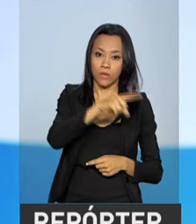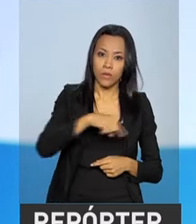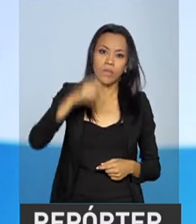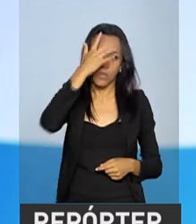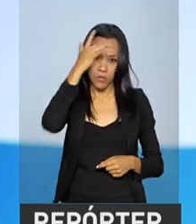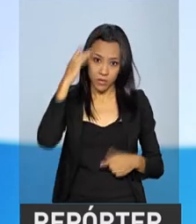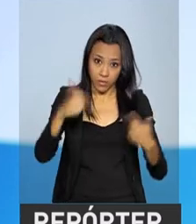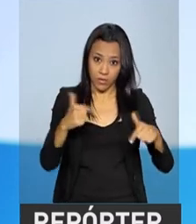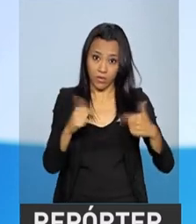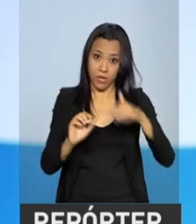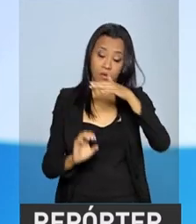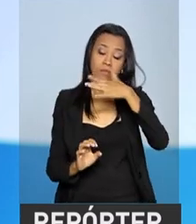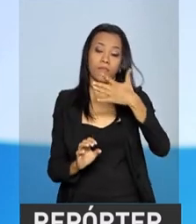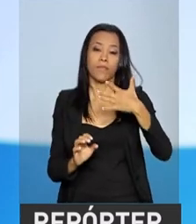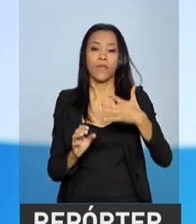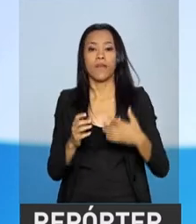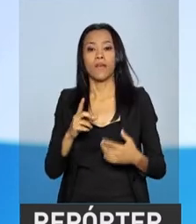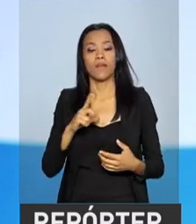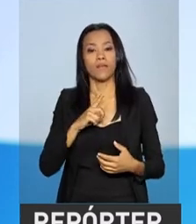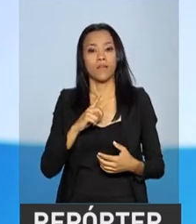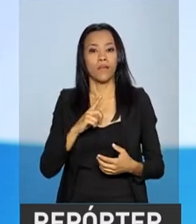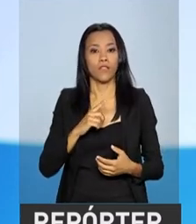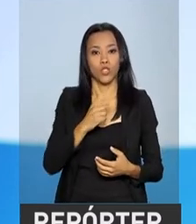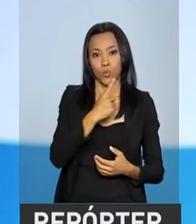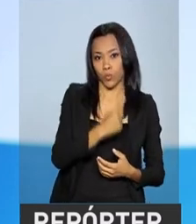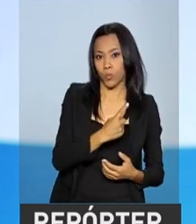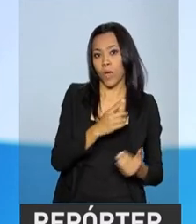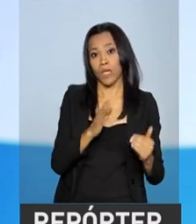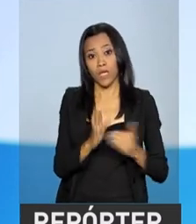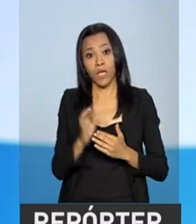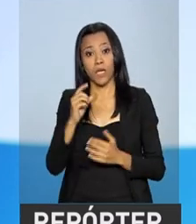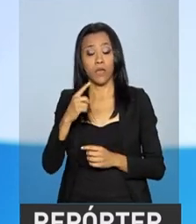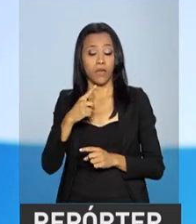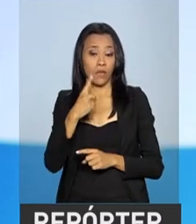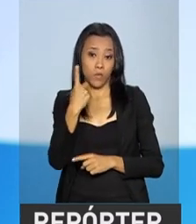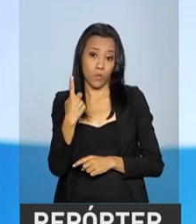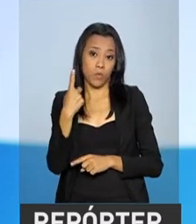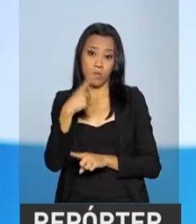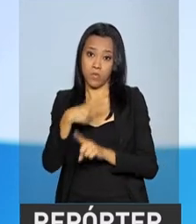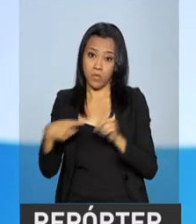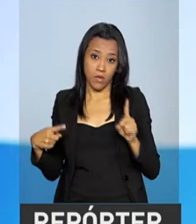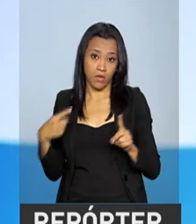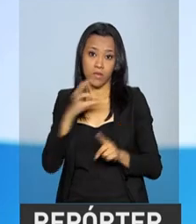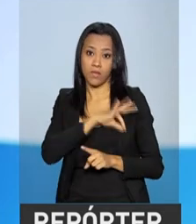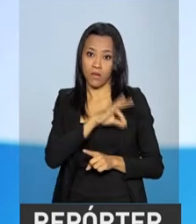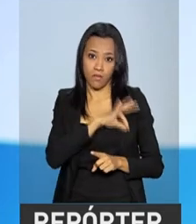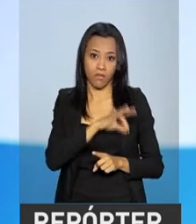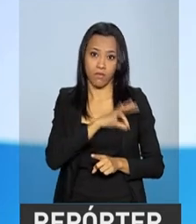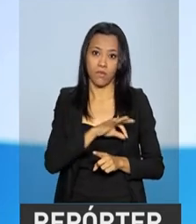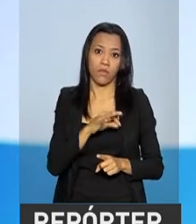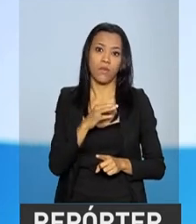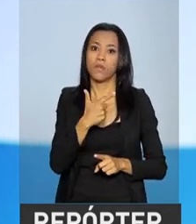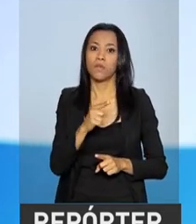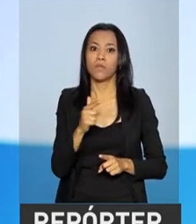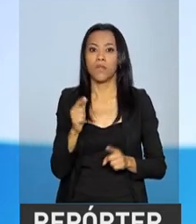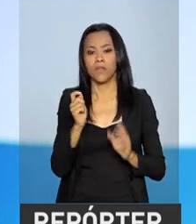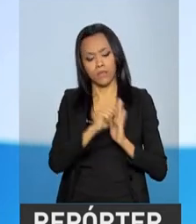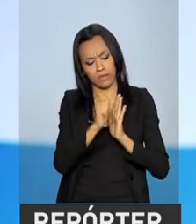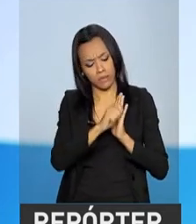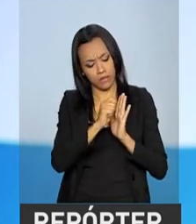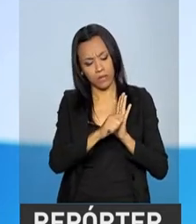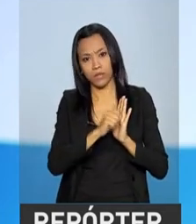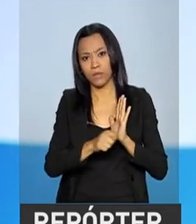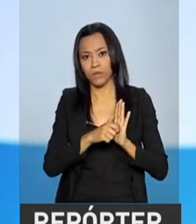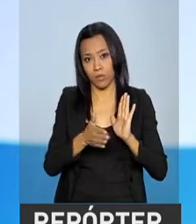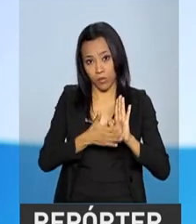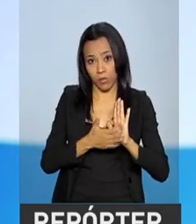iniciativa privada dani de 11 a 16 o salário mínimo não há uma definição se quer da reforma previdenciária